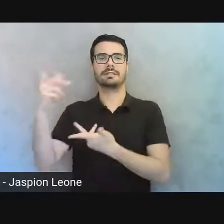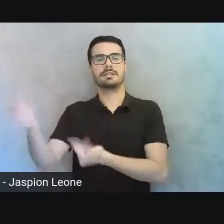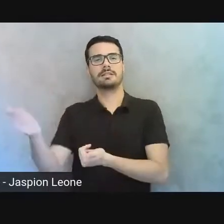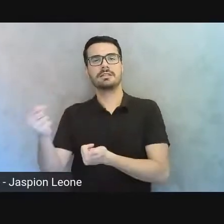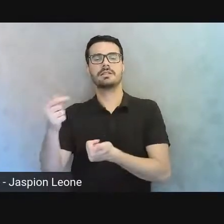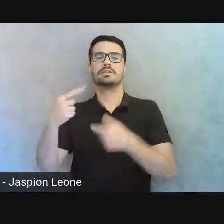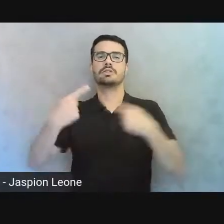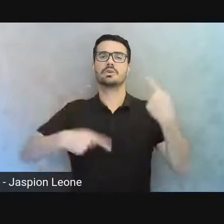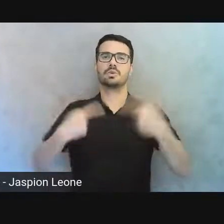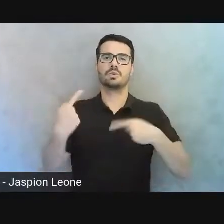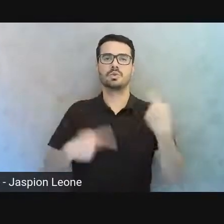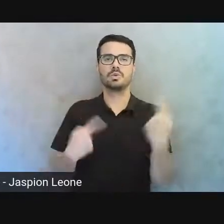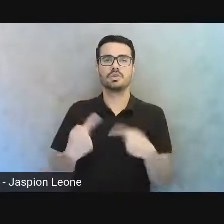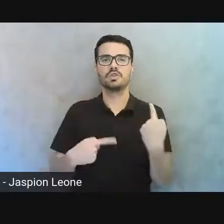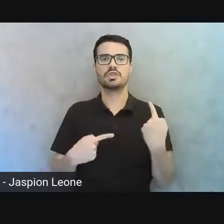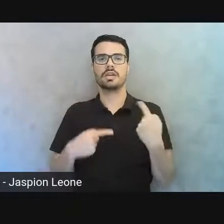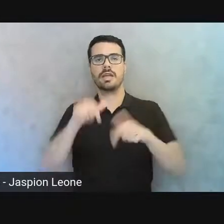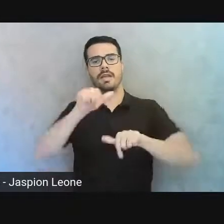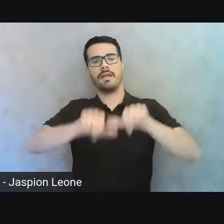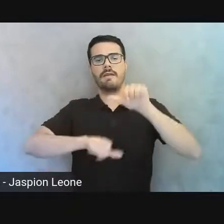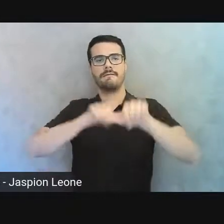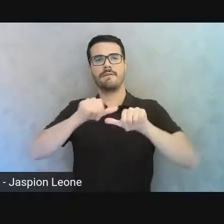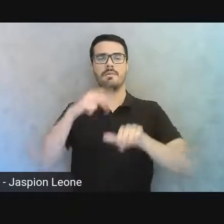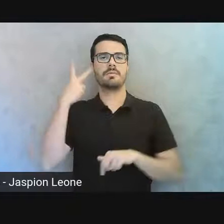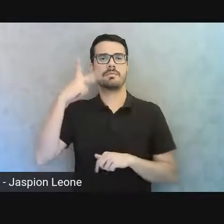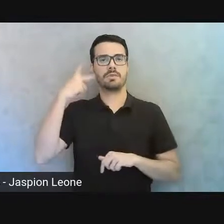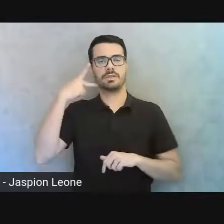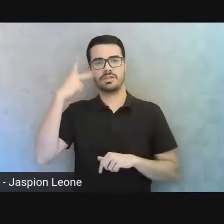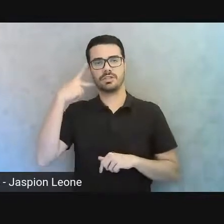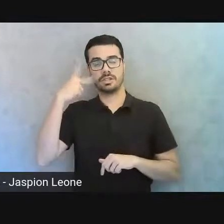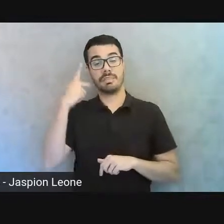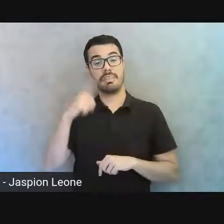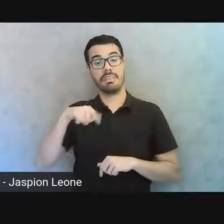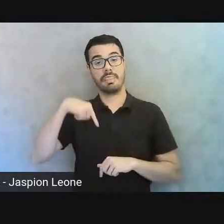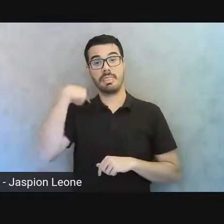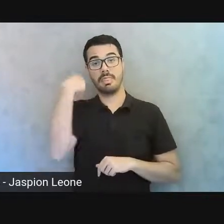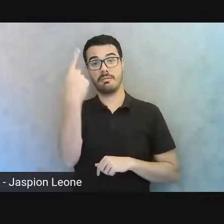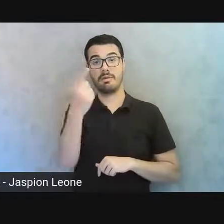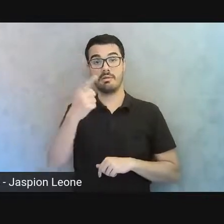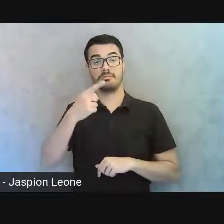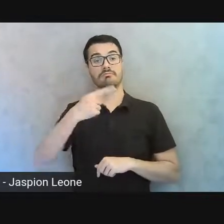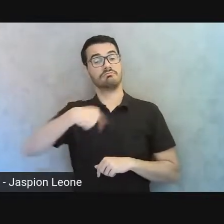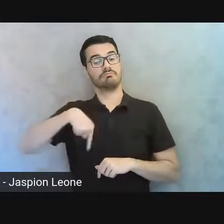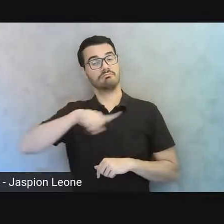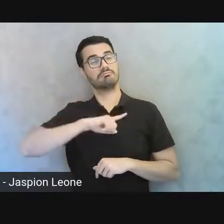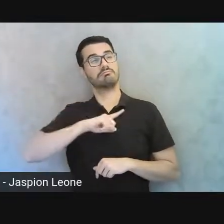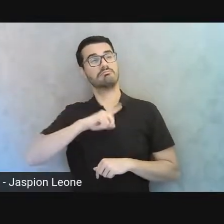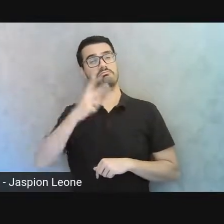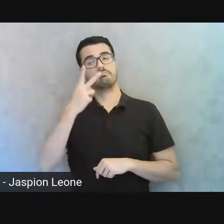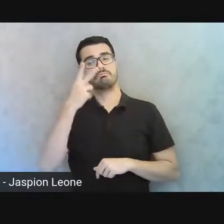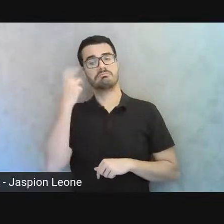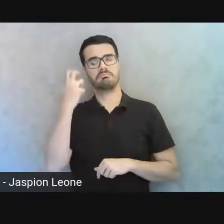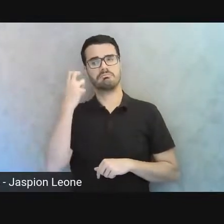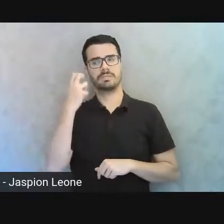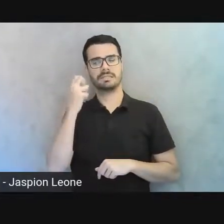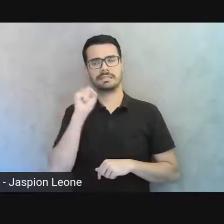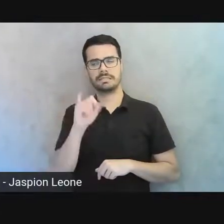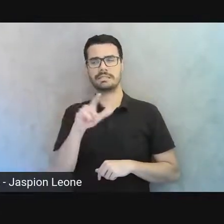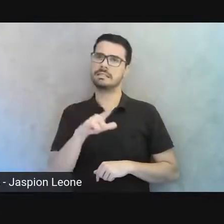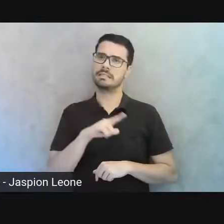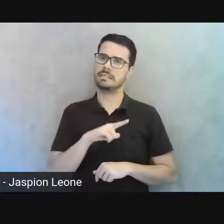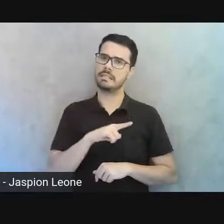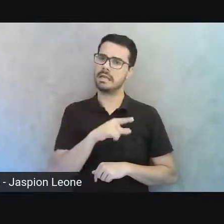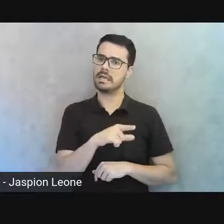discutir reforma política, e aos poucos foi ficando claro que, enfim, se havia um motivo para mexer